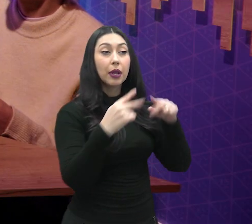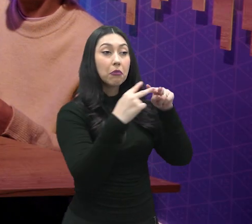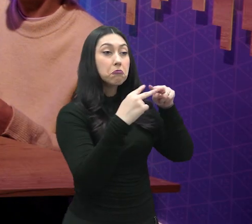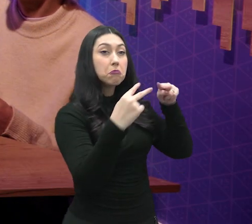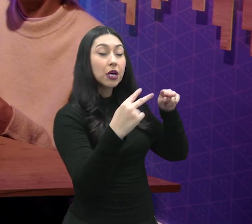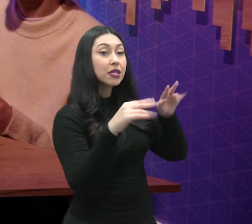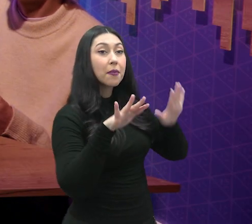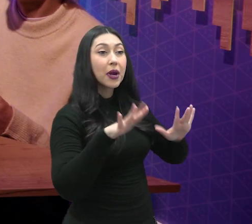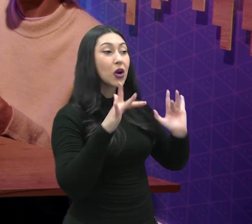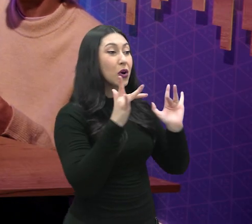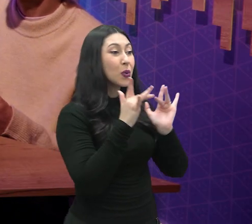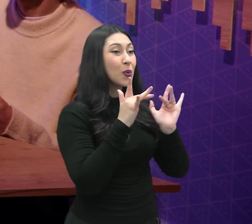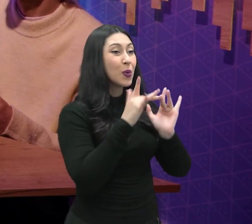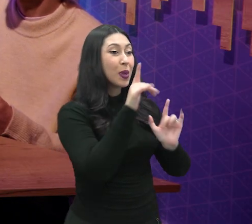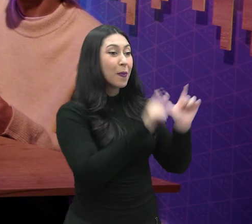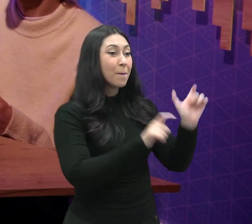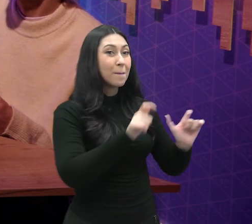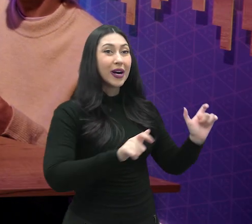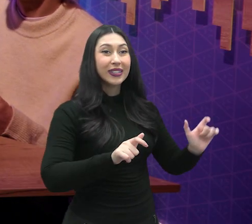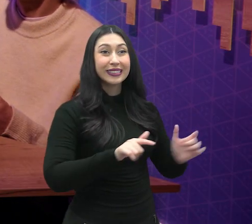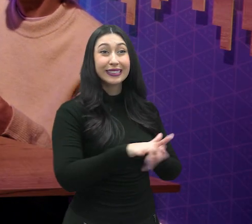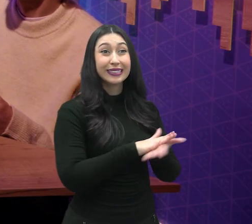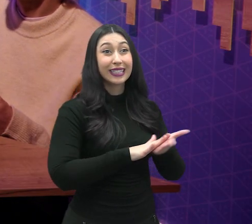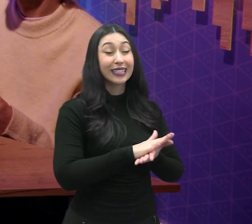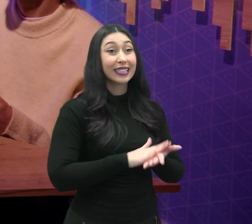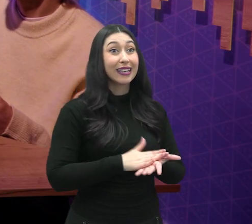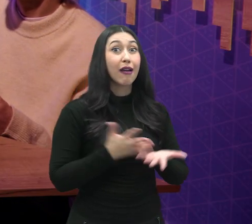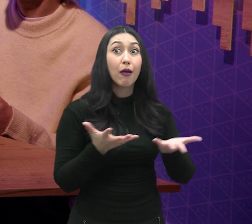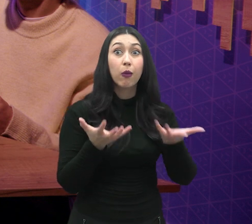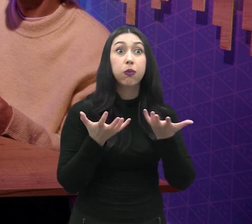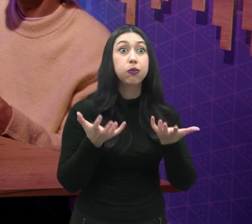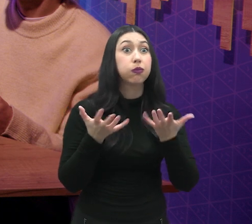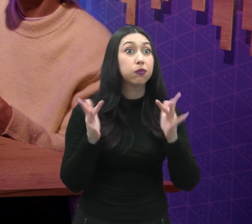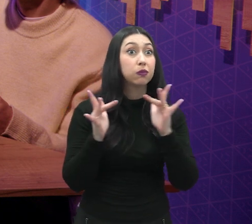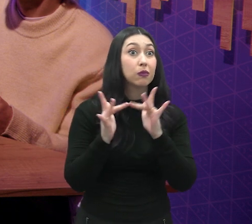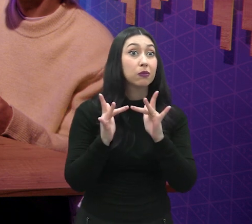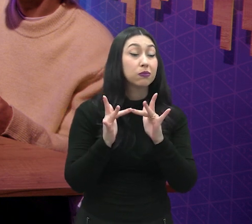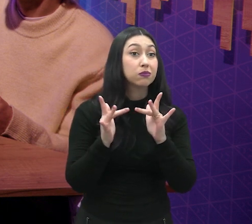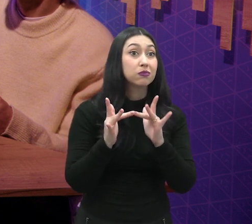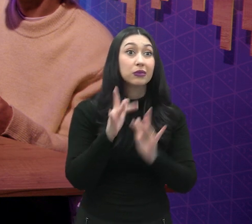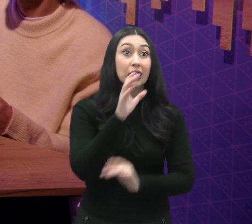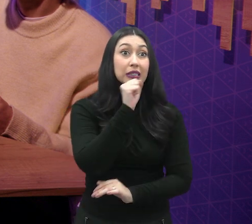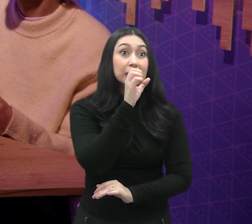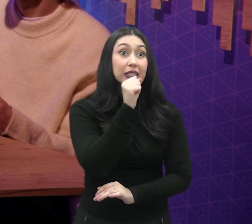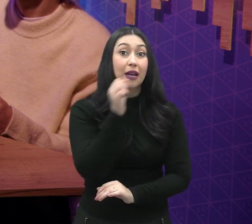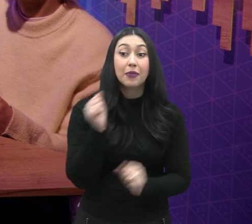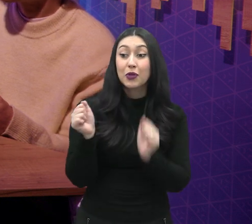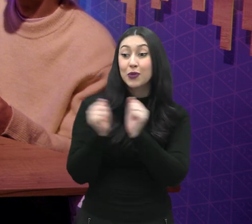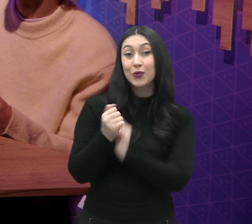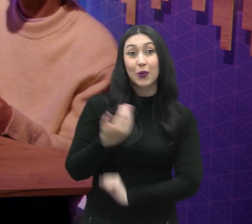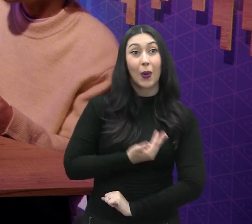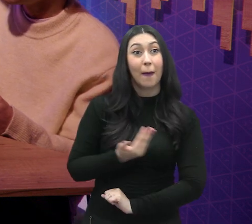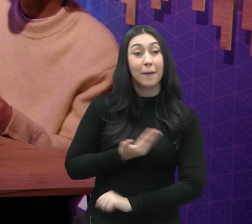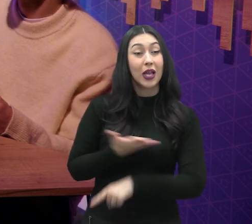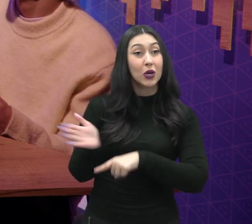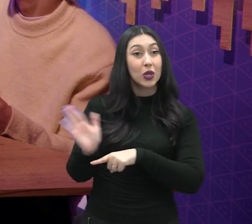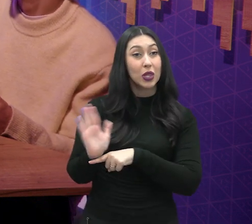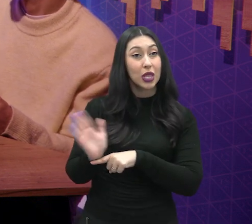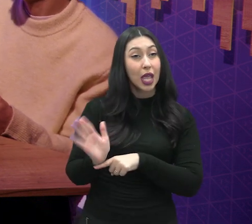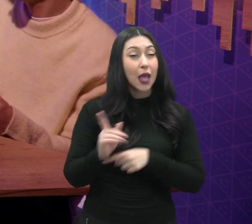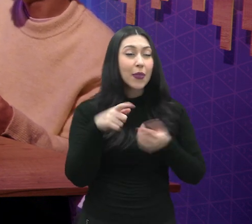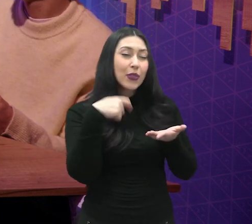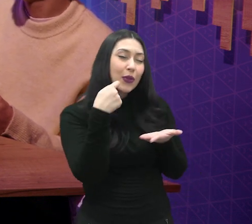exemplo, trabalha remotamente, mas você não tem contato com pessoas, às vezes o que você mais precisa é ali um sábado ir no cinema